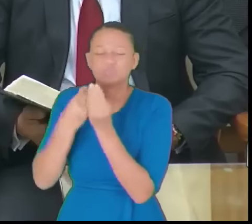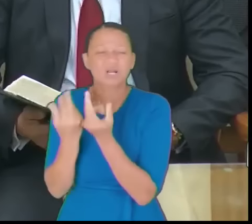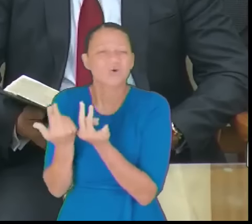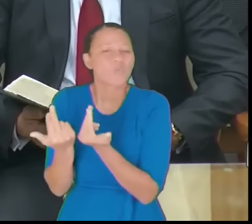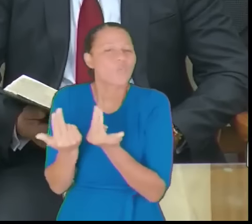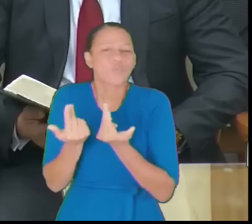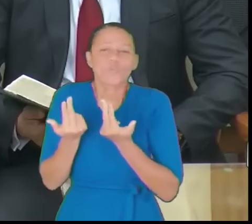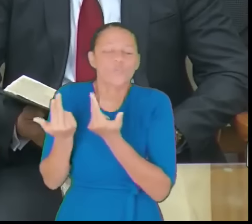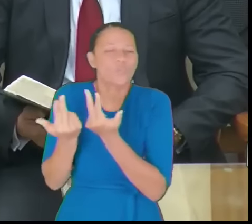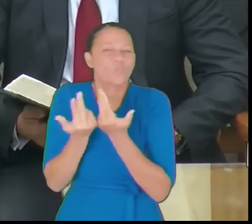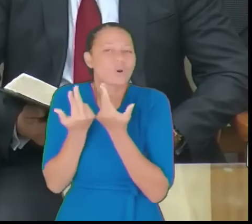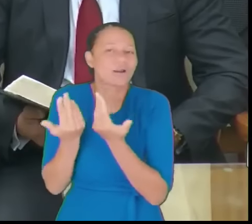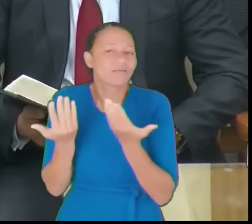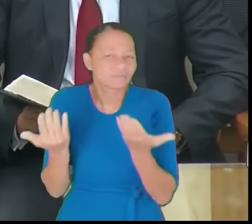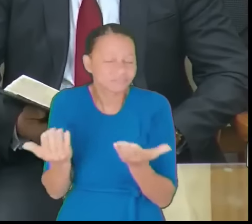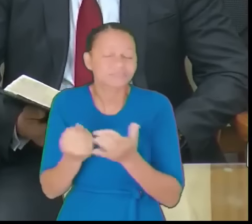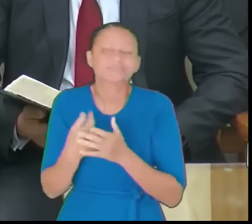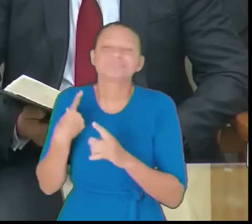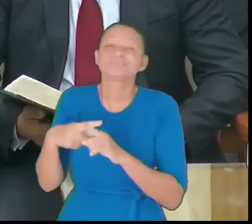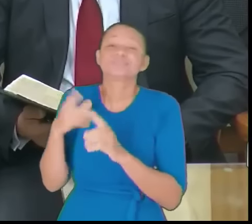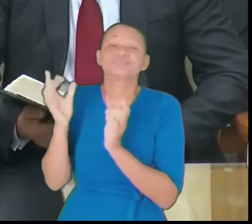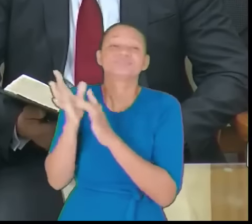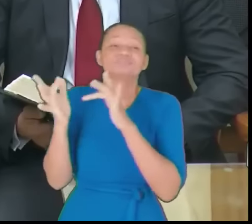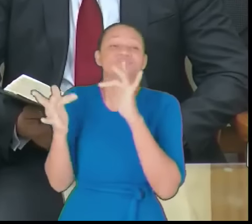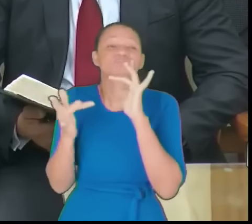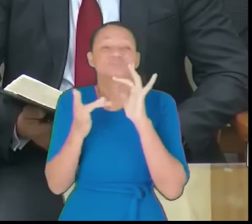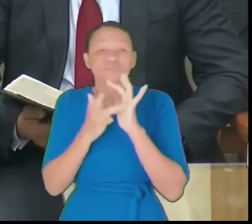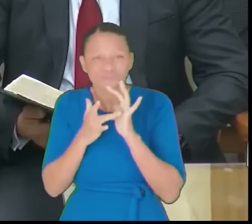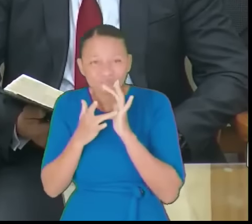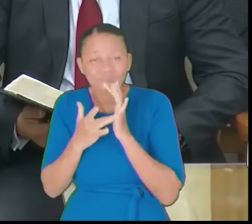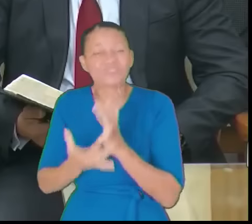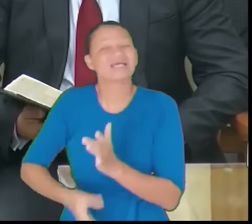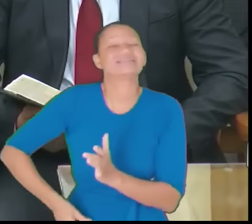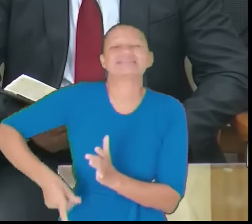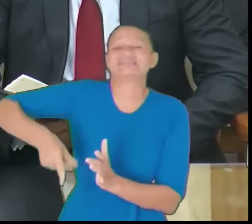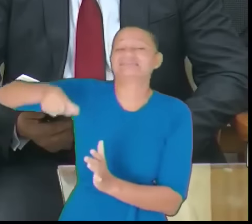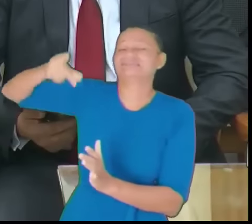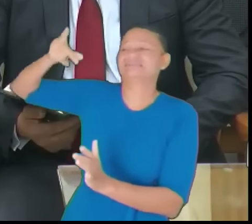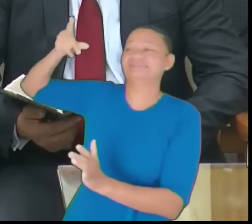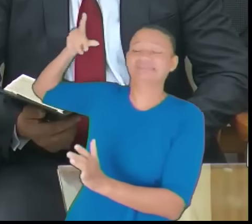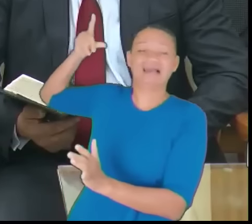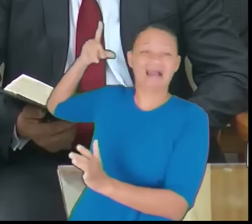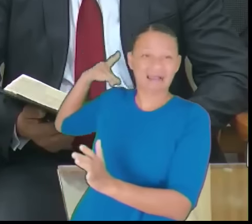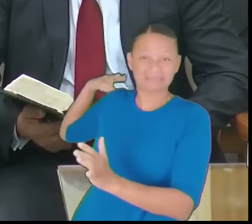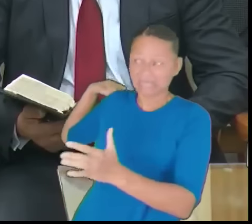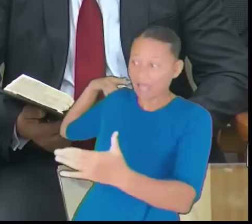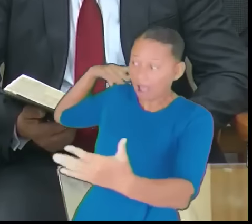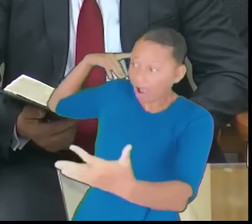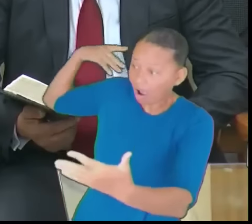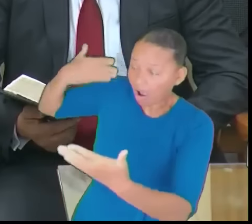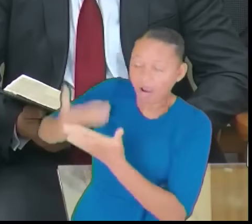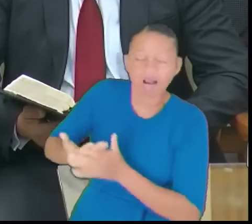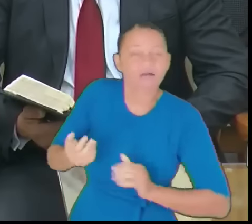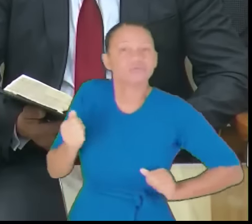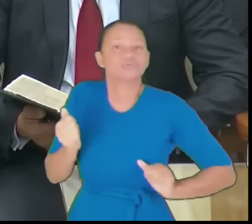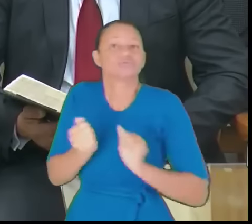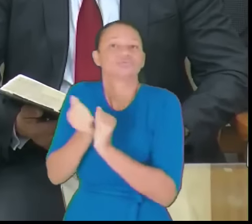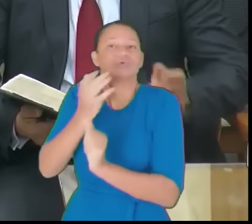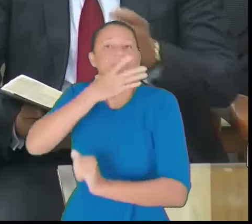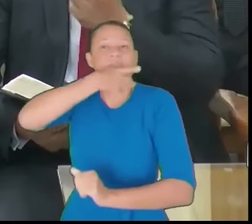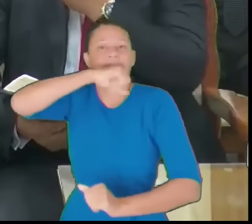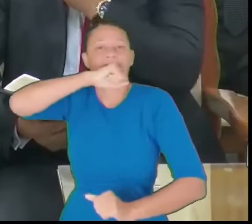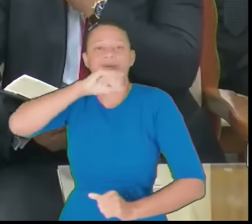mesma... Substância. Por que Jesus? Porque Jesus, desde a eternidade, que ele estava com o Pai.